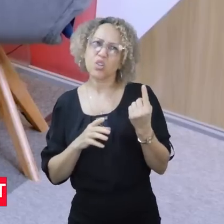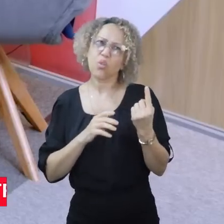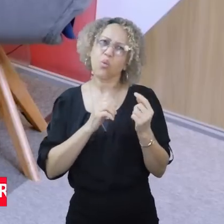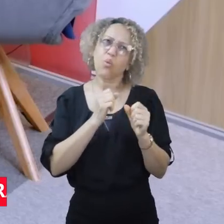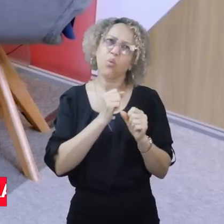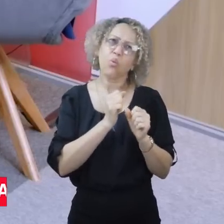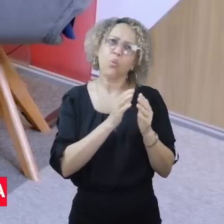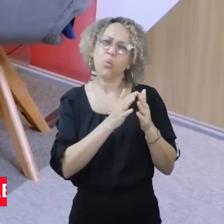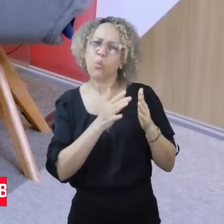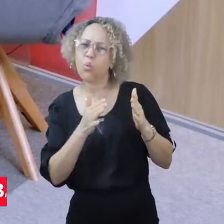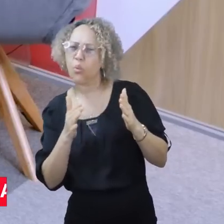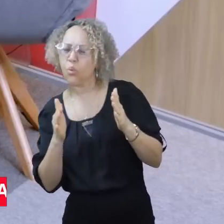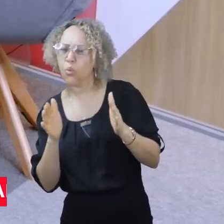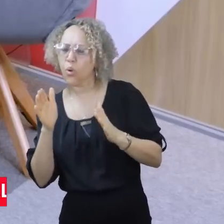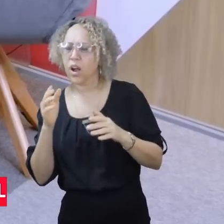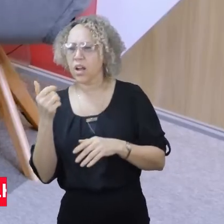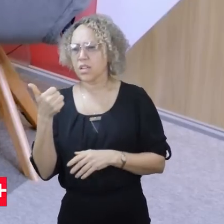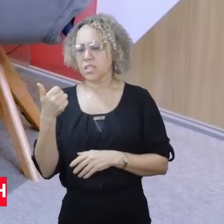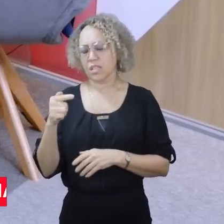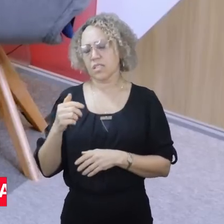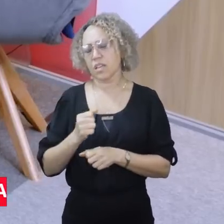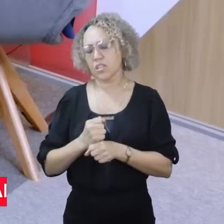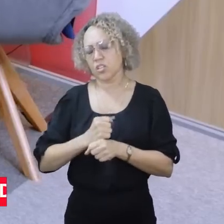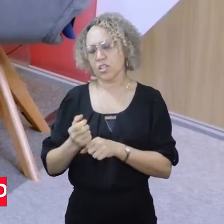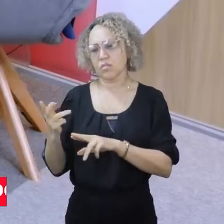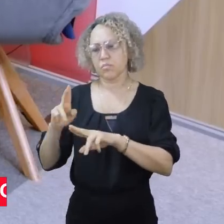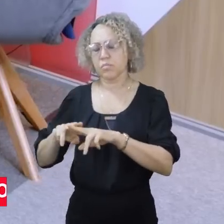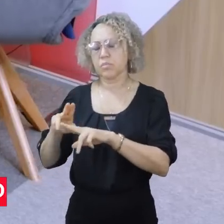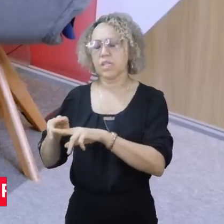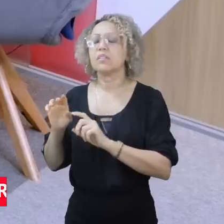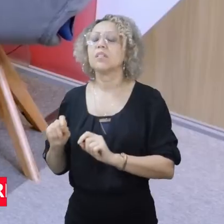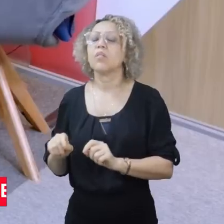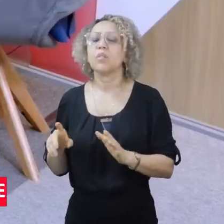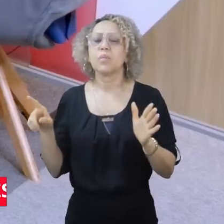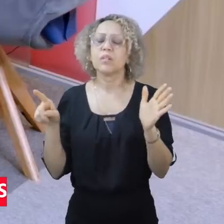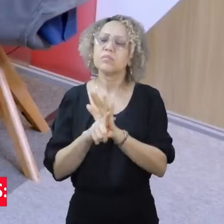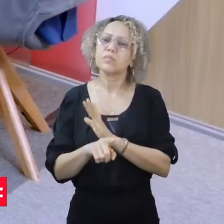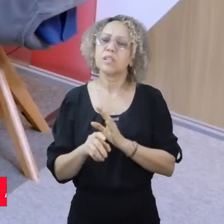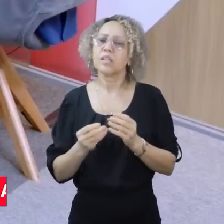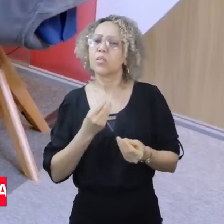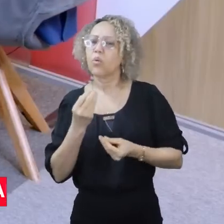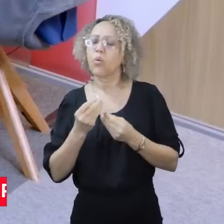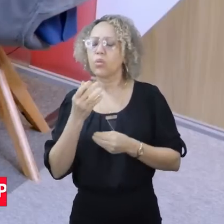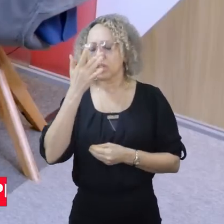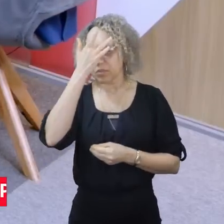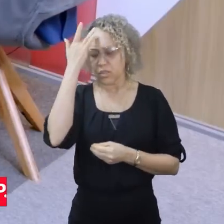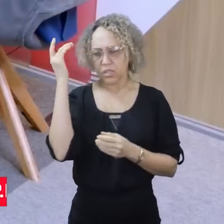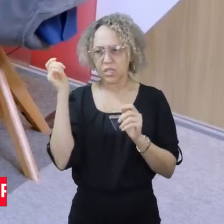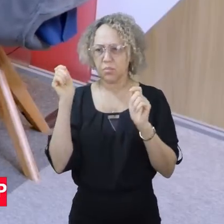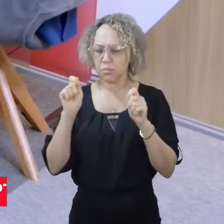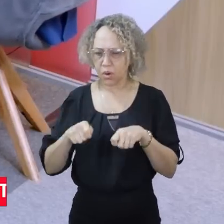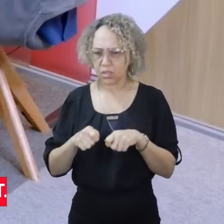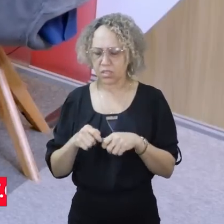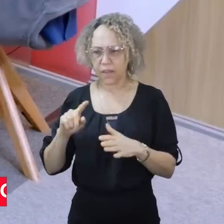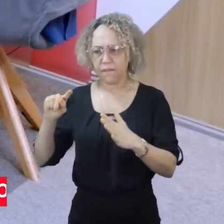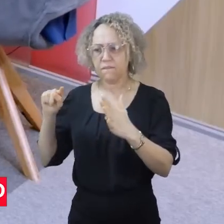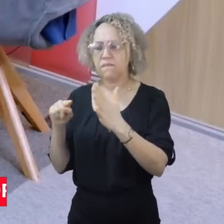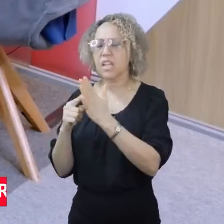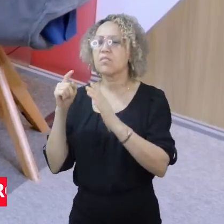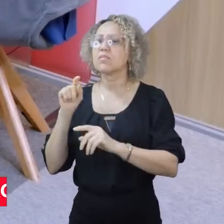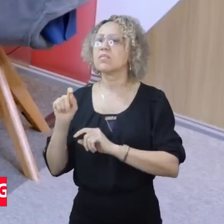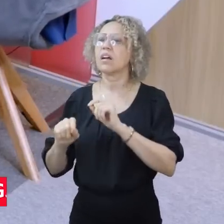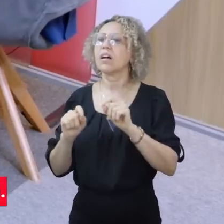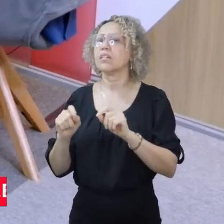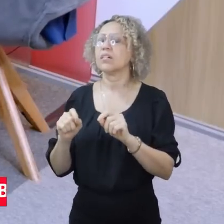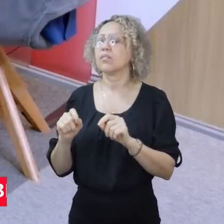qual a expectativa para essas outras denúncias, outras pessoas que podem ser, né, denunciadas? Qual a sua